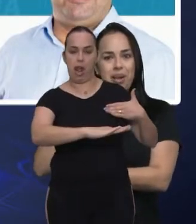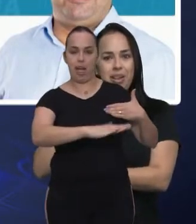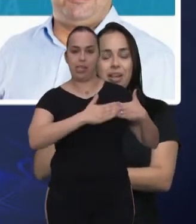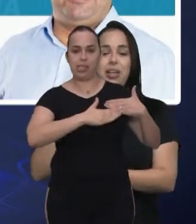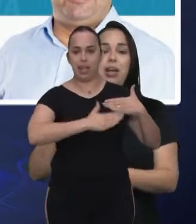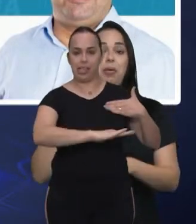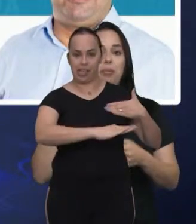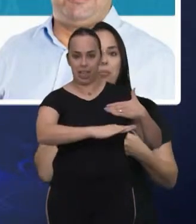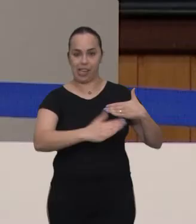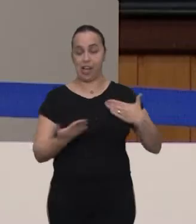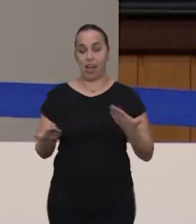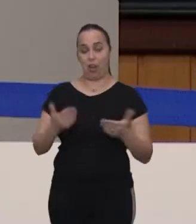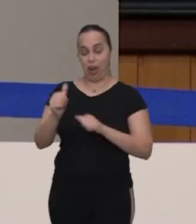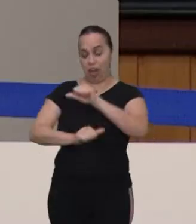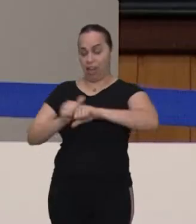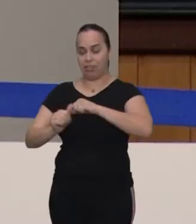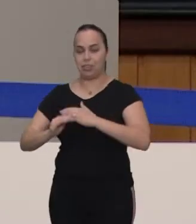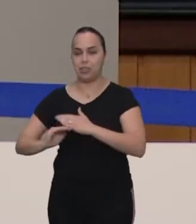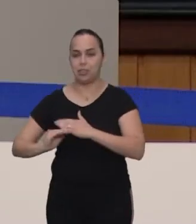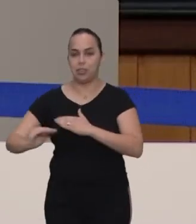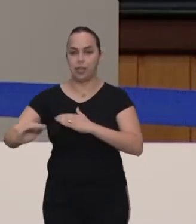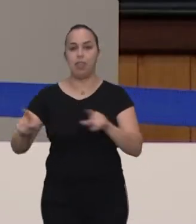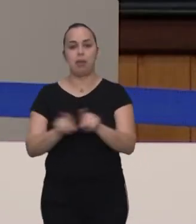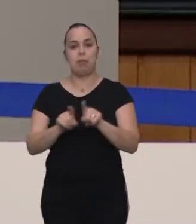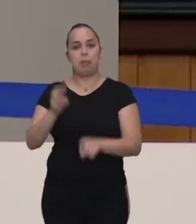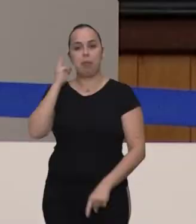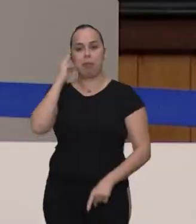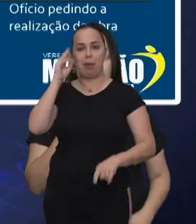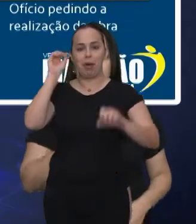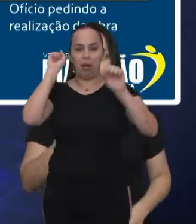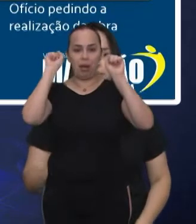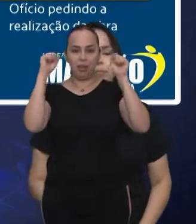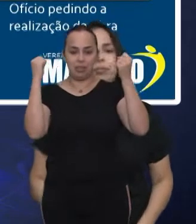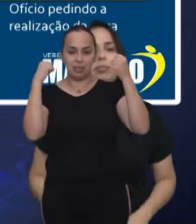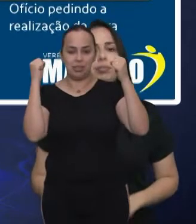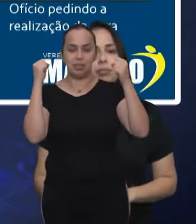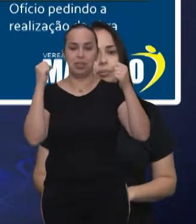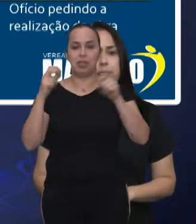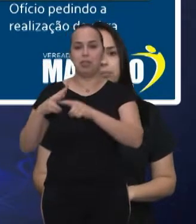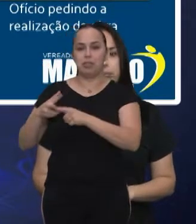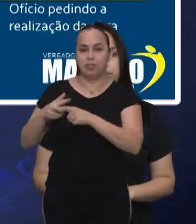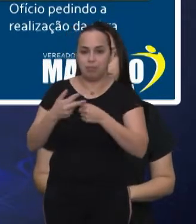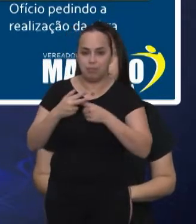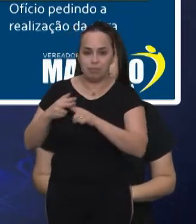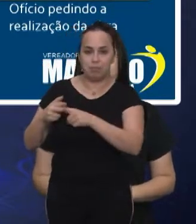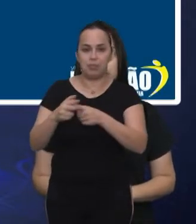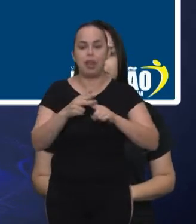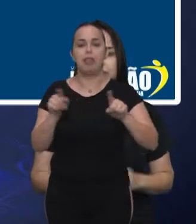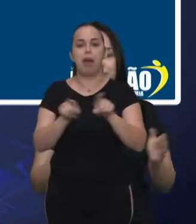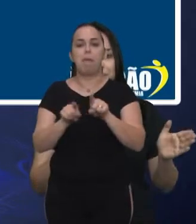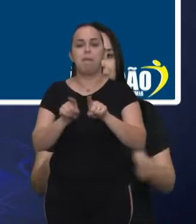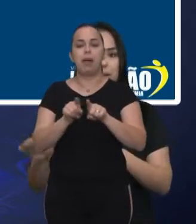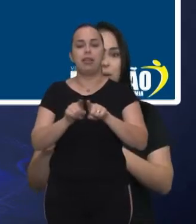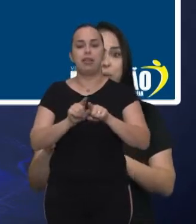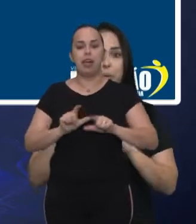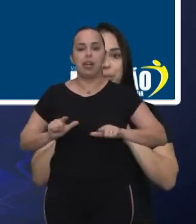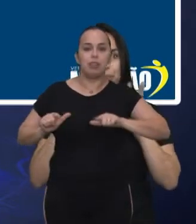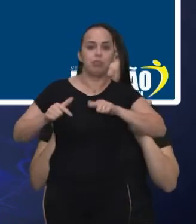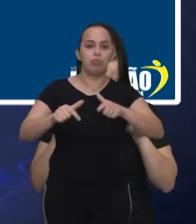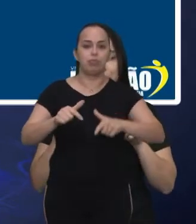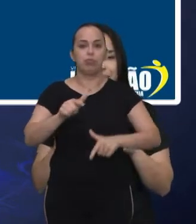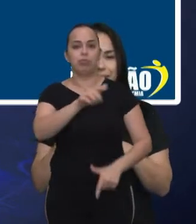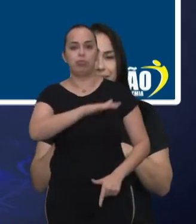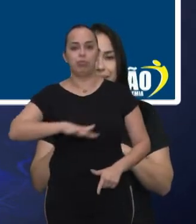do bairro Novo Horizonte enquanto que o vereador Marcão da academia destacou serviços de manutenção na zona sul e